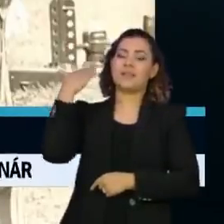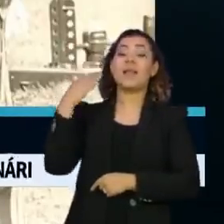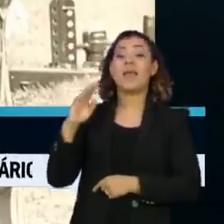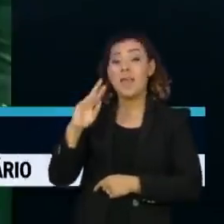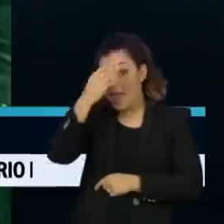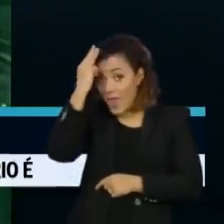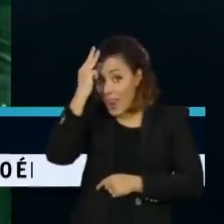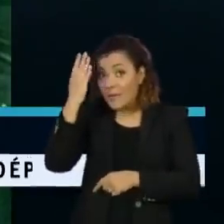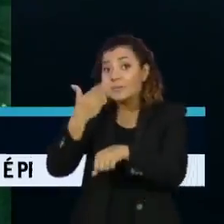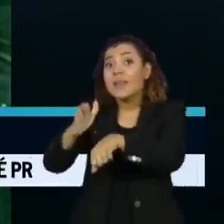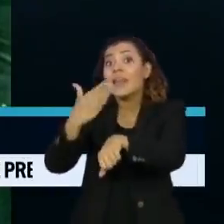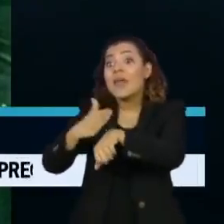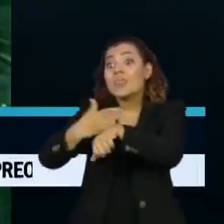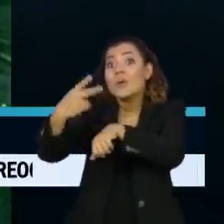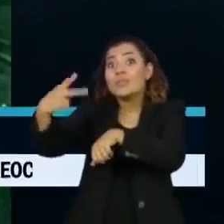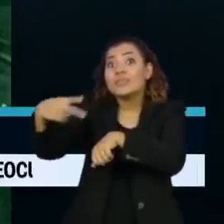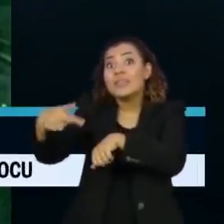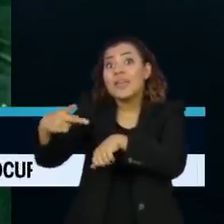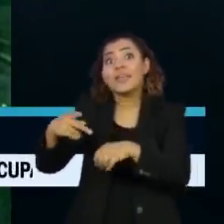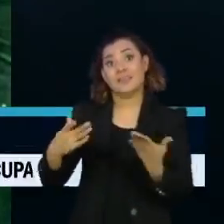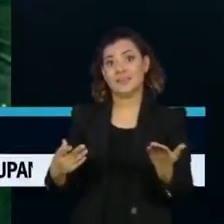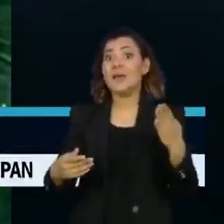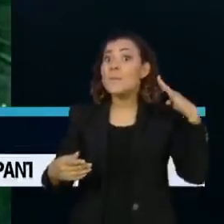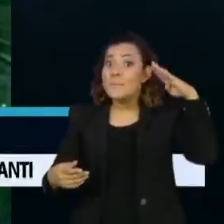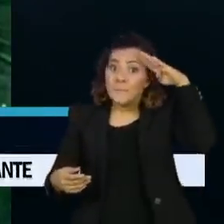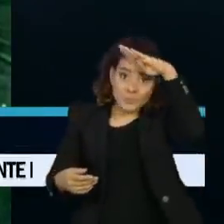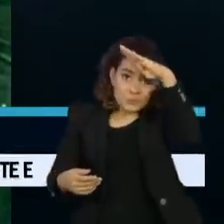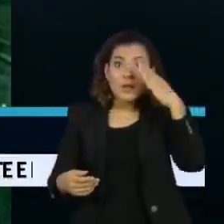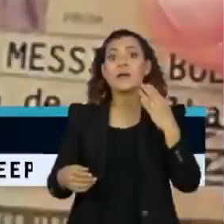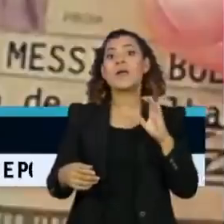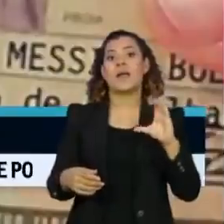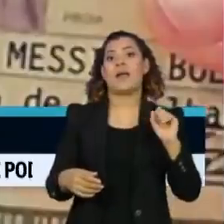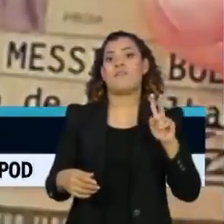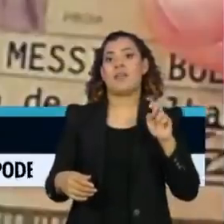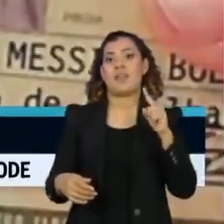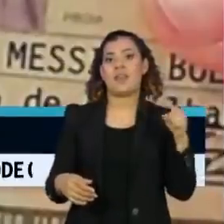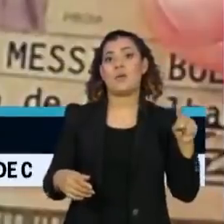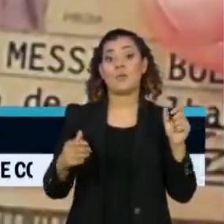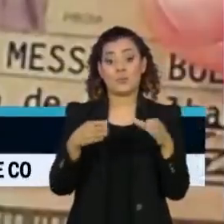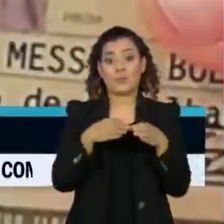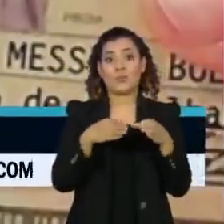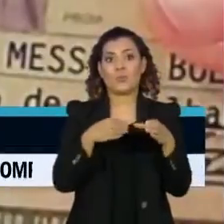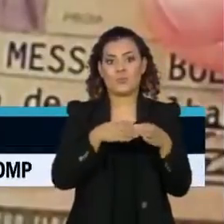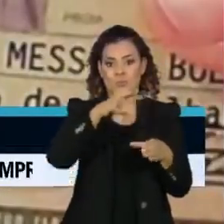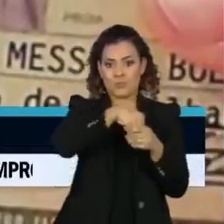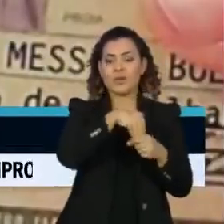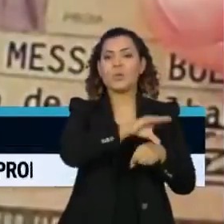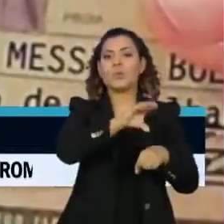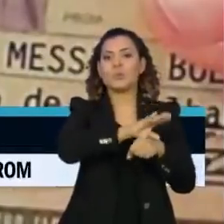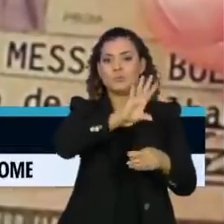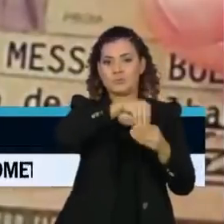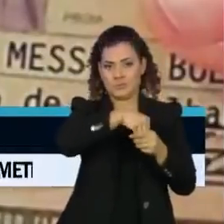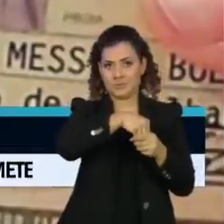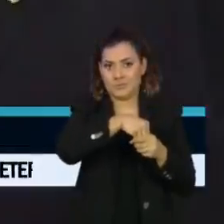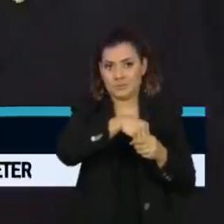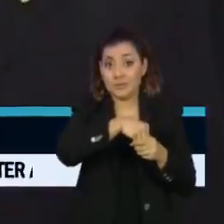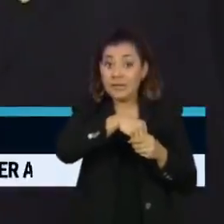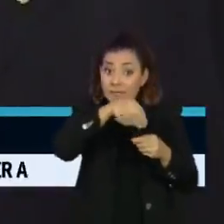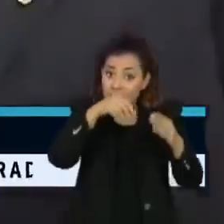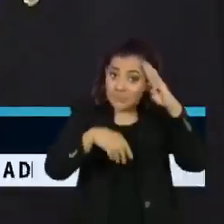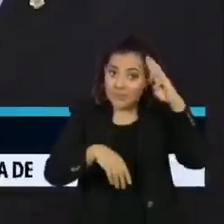foi o treinador do então cadete, conhecido como Cavalão, na equipe de pentatlo moderno da Academia Militar das Agulhas